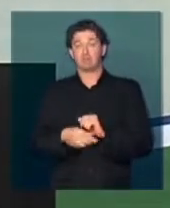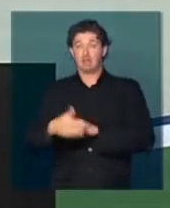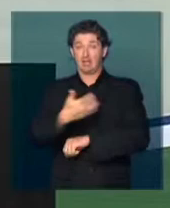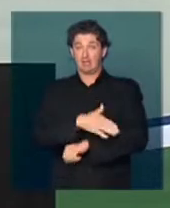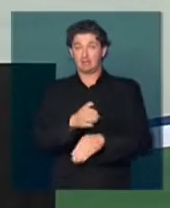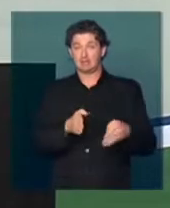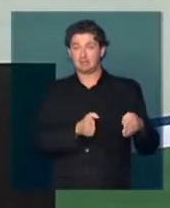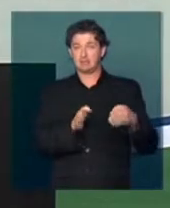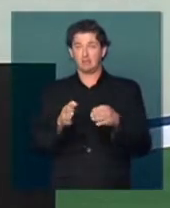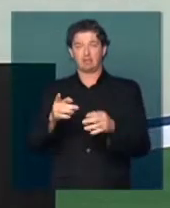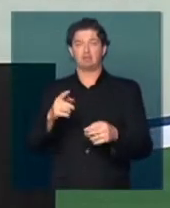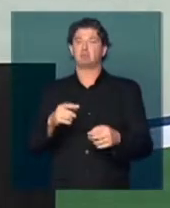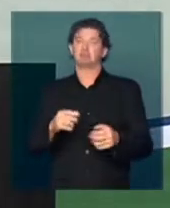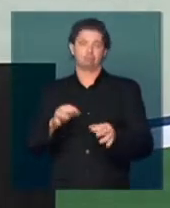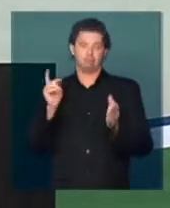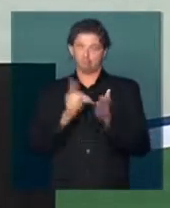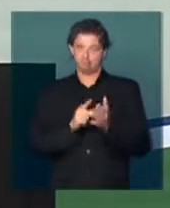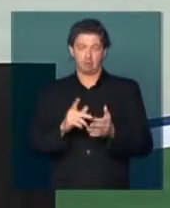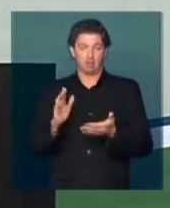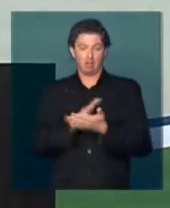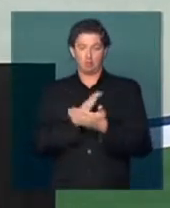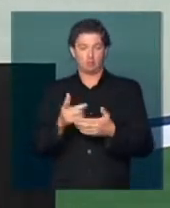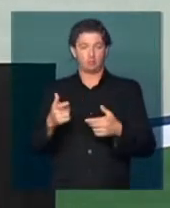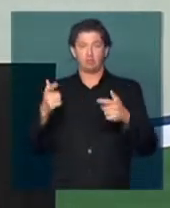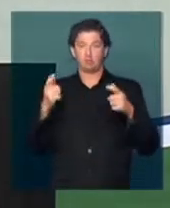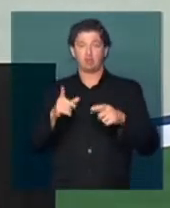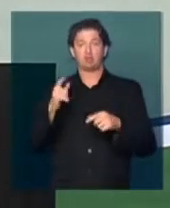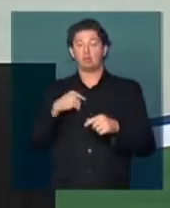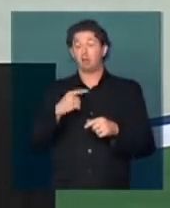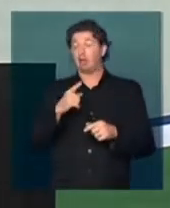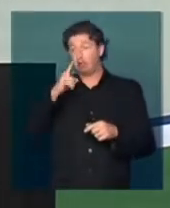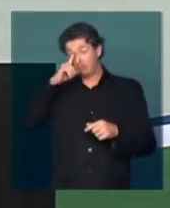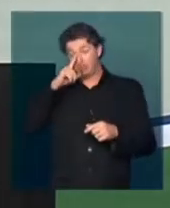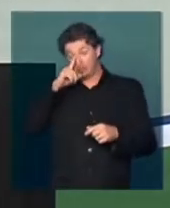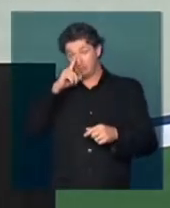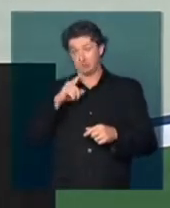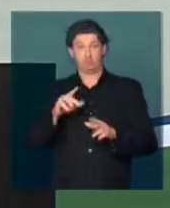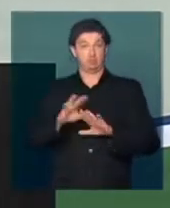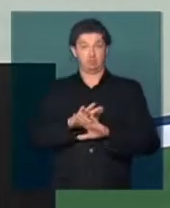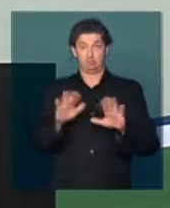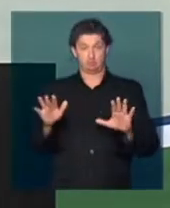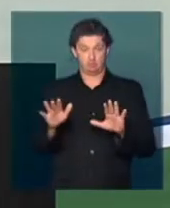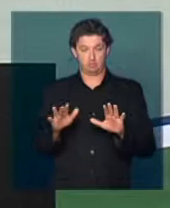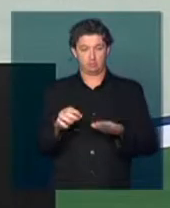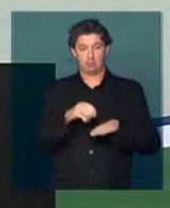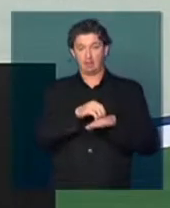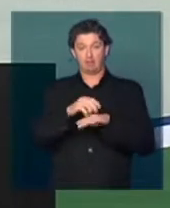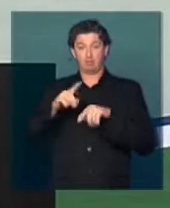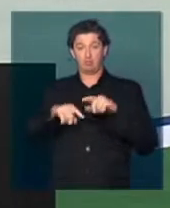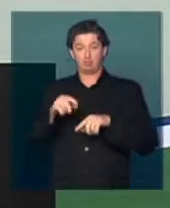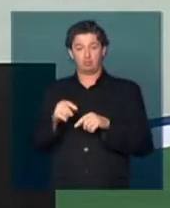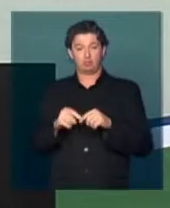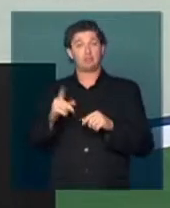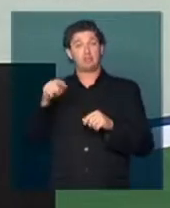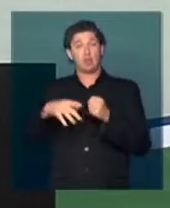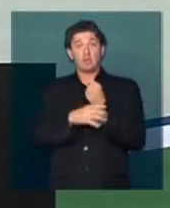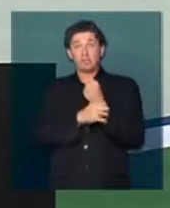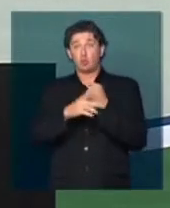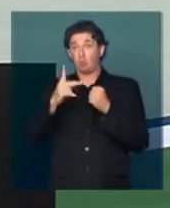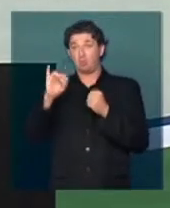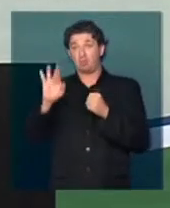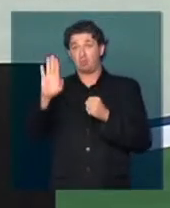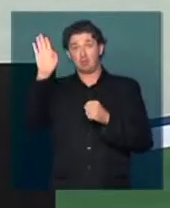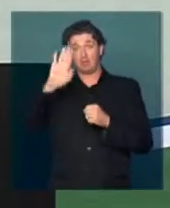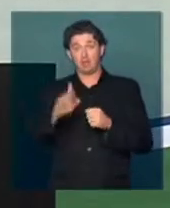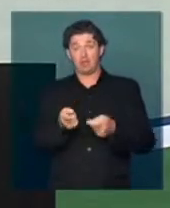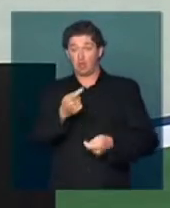estradas, definitivamente, nós temos alguns lugares que são carreadores ainda, com uma dificuldade enorme de transportar aquilo que segura o PIB nacional, que